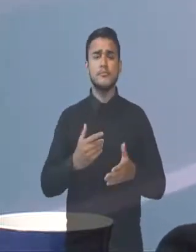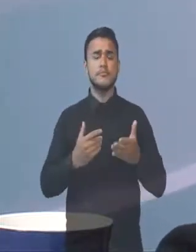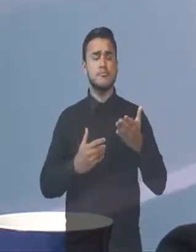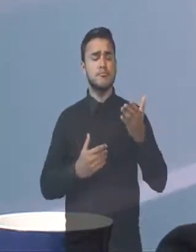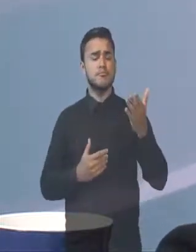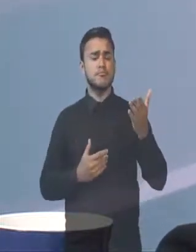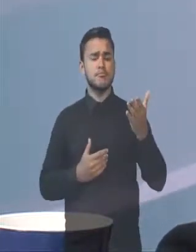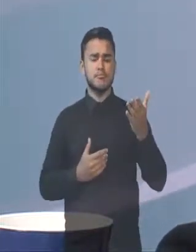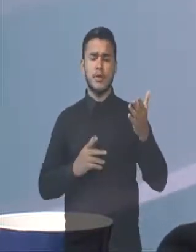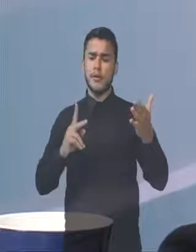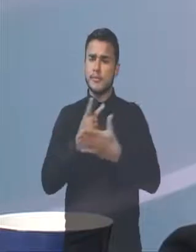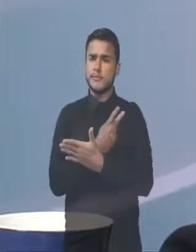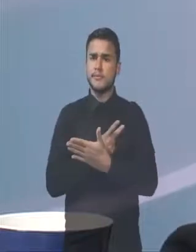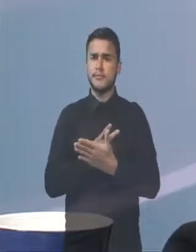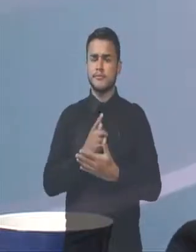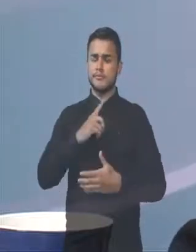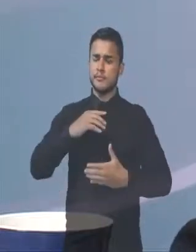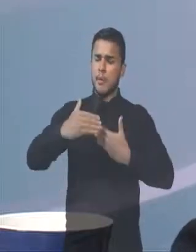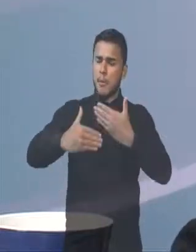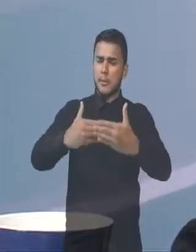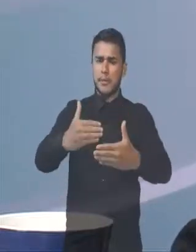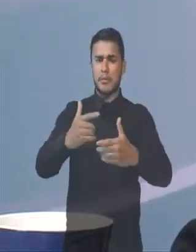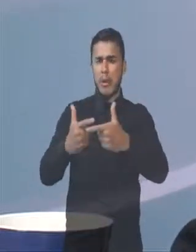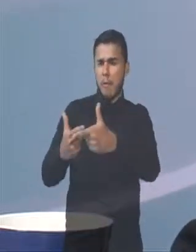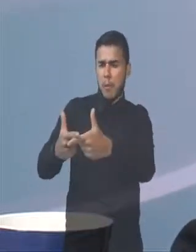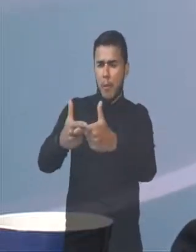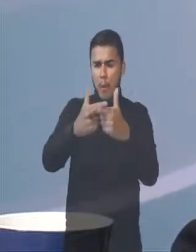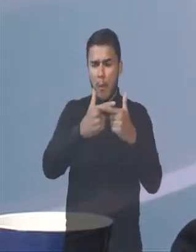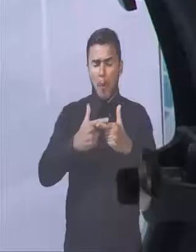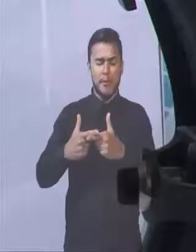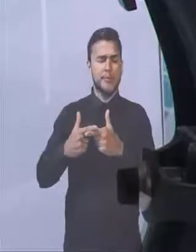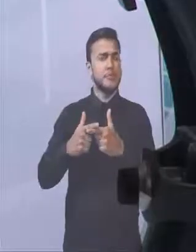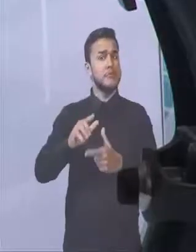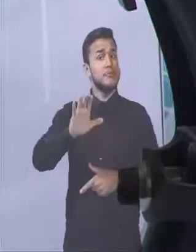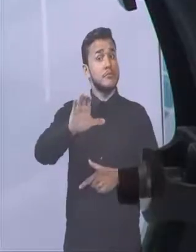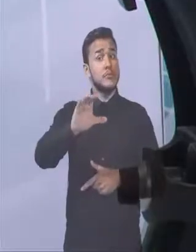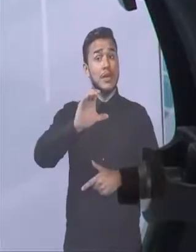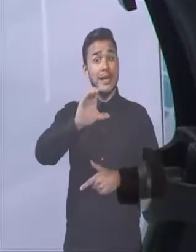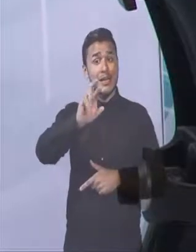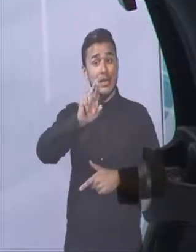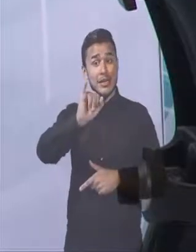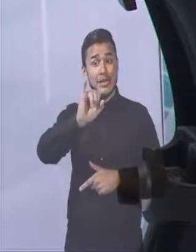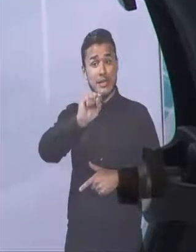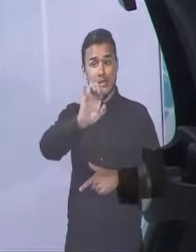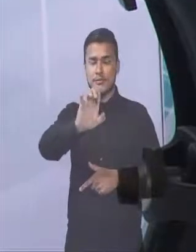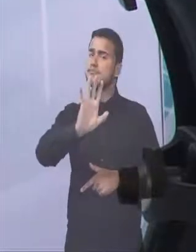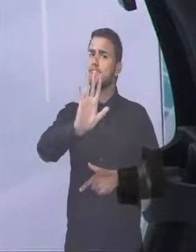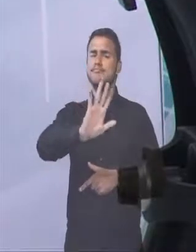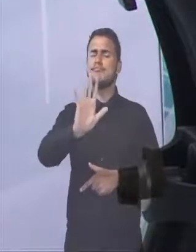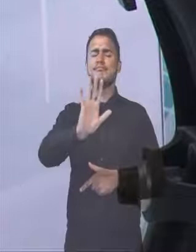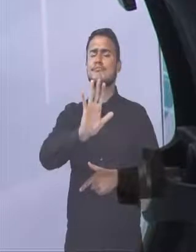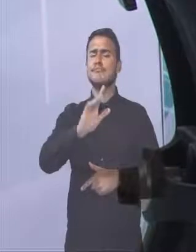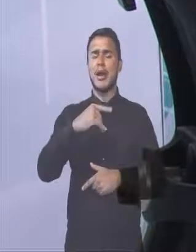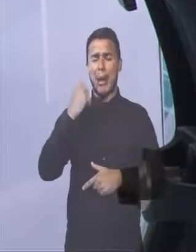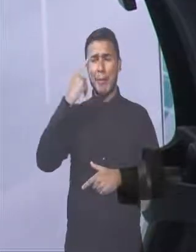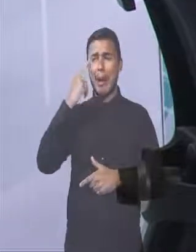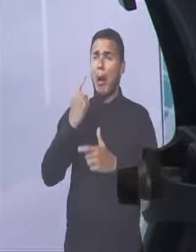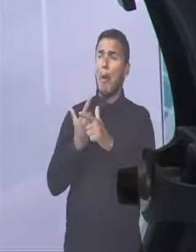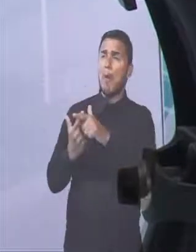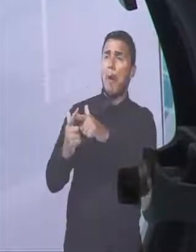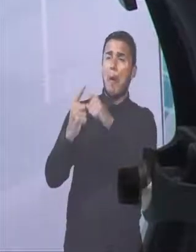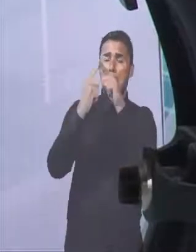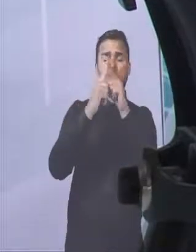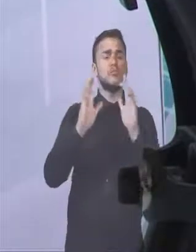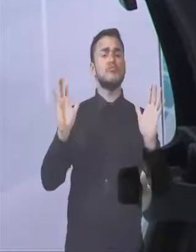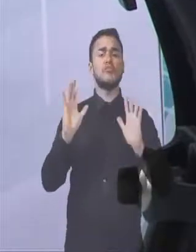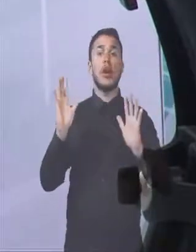disrupção. Nós não estamos em crise, nós estamos numa transição. Se você for olhar aqui